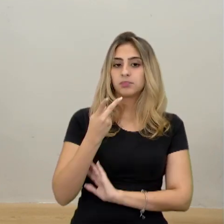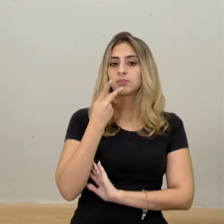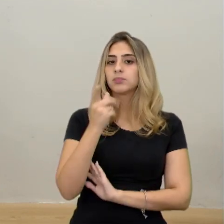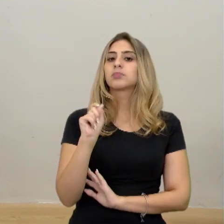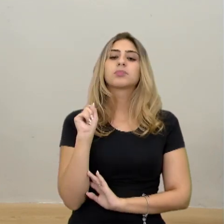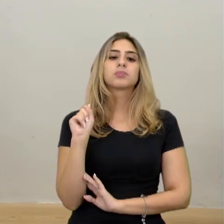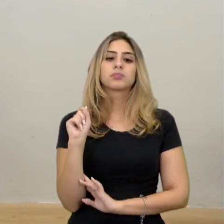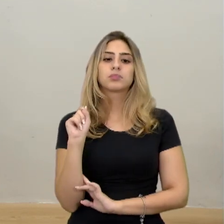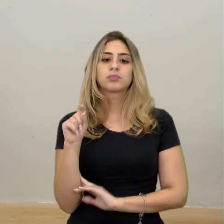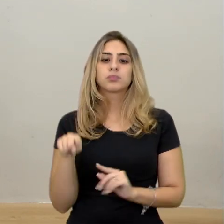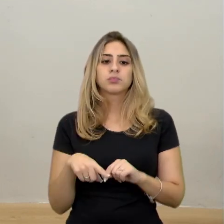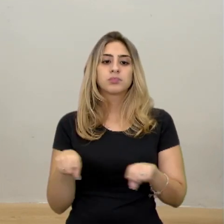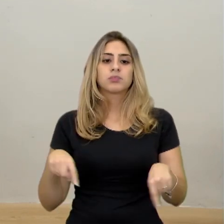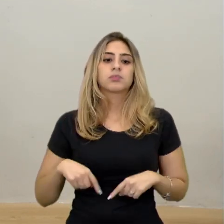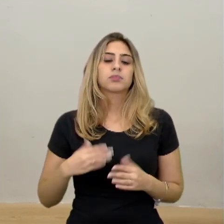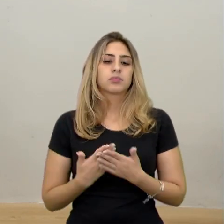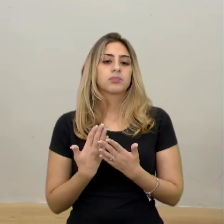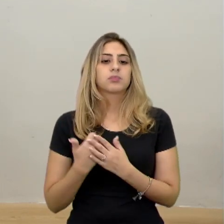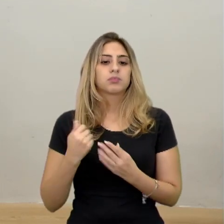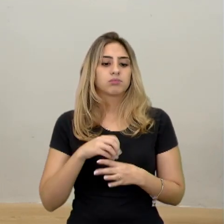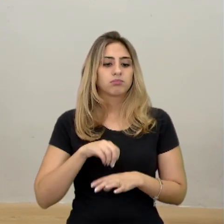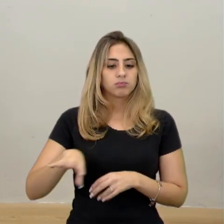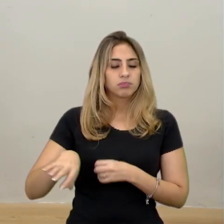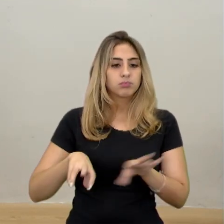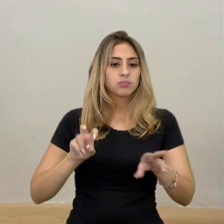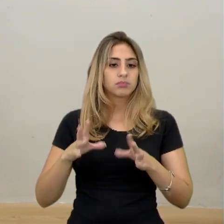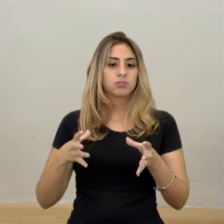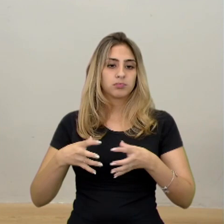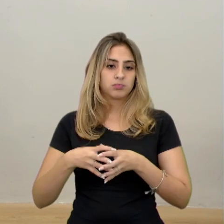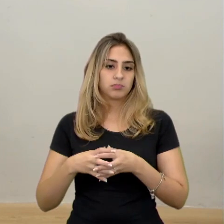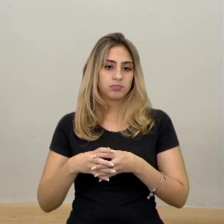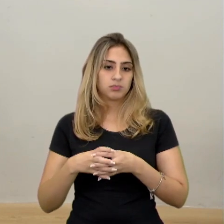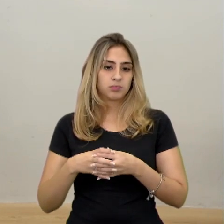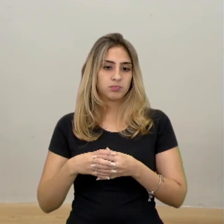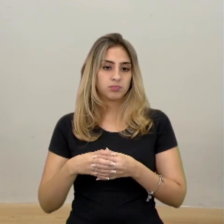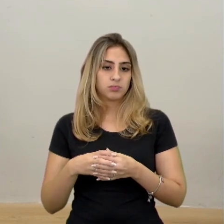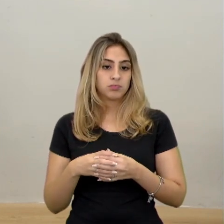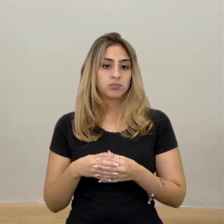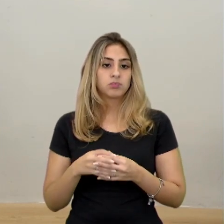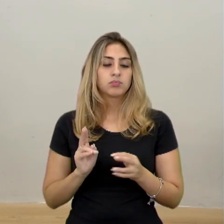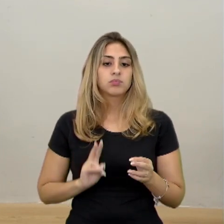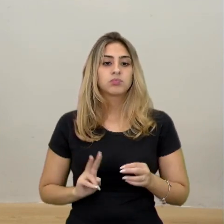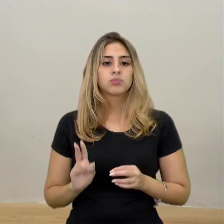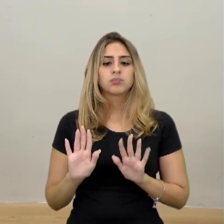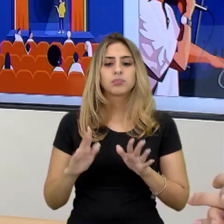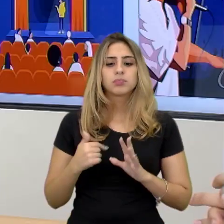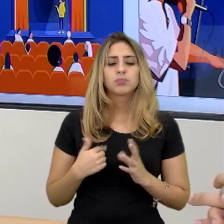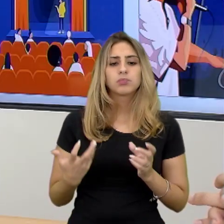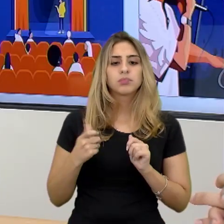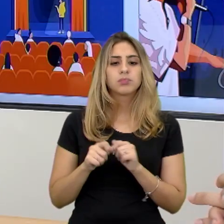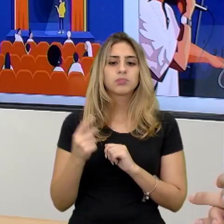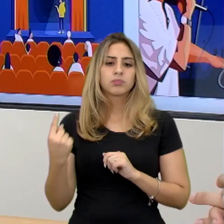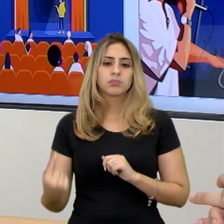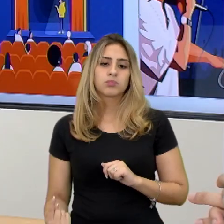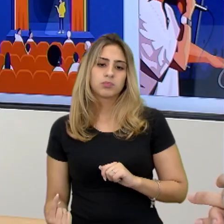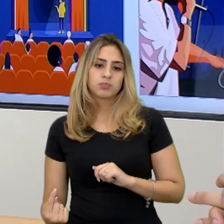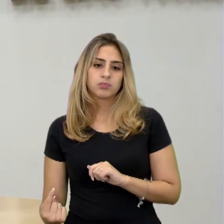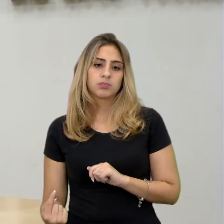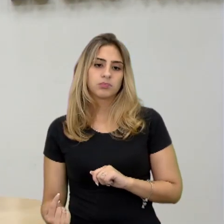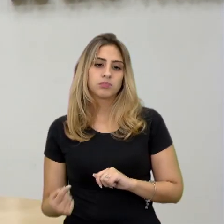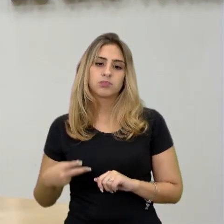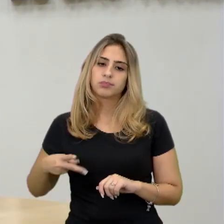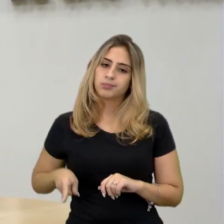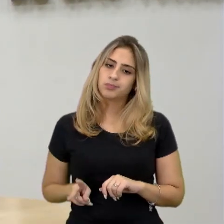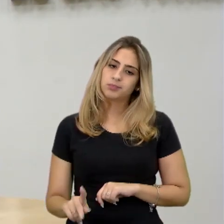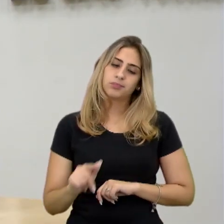que na sala de aula deve ser distribuído em 5 grupos. Aí tem sempre aquele que fala assim, mas eu quero fazer sozinho.